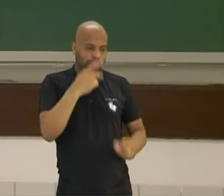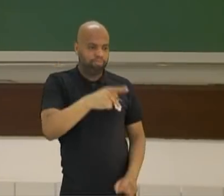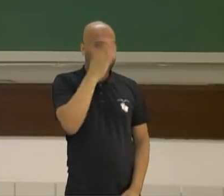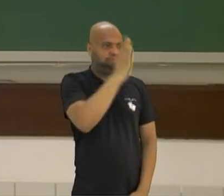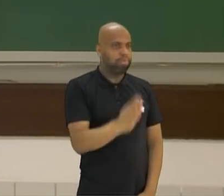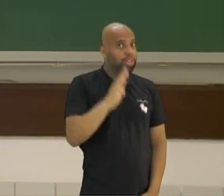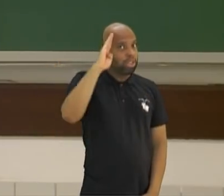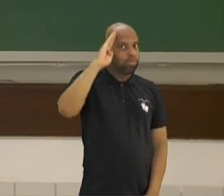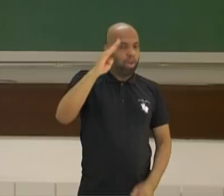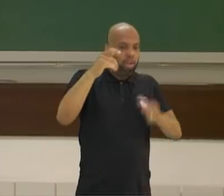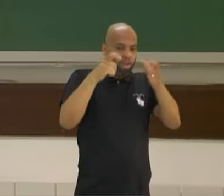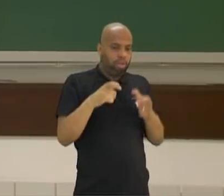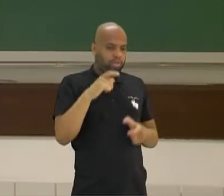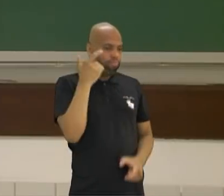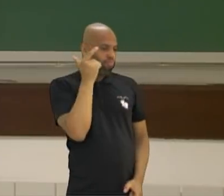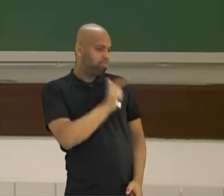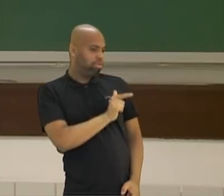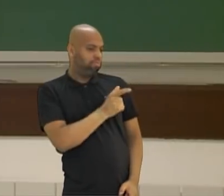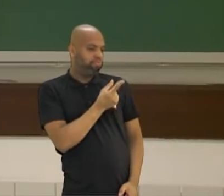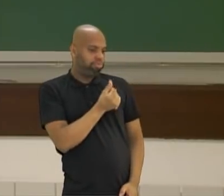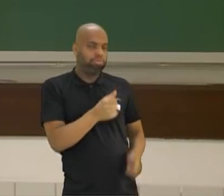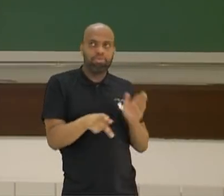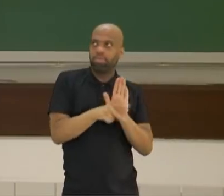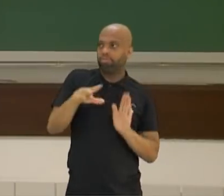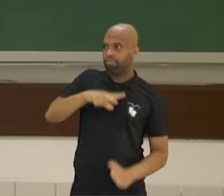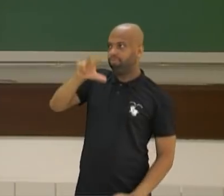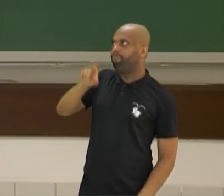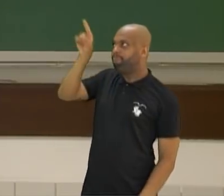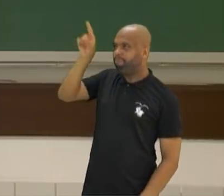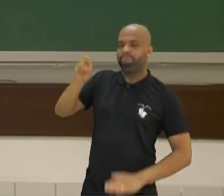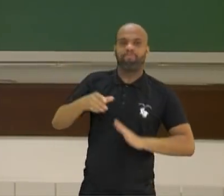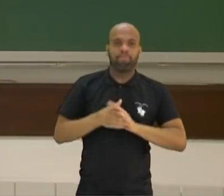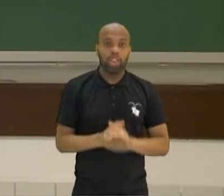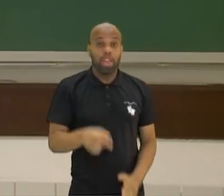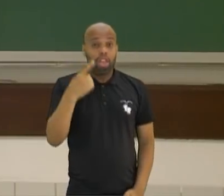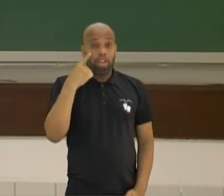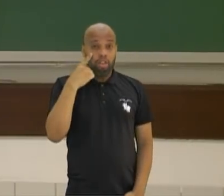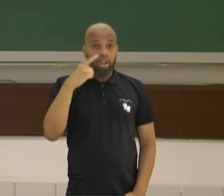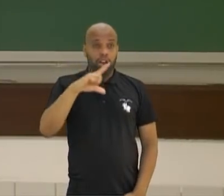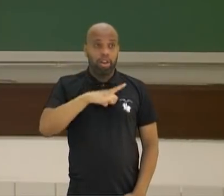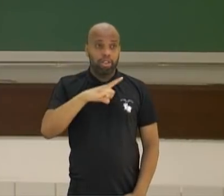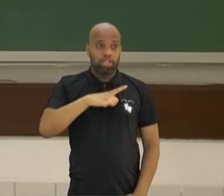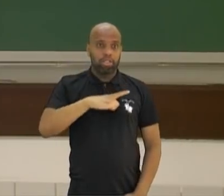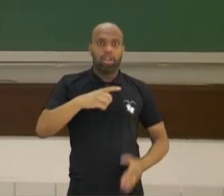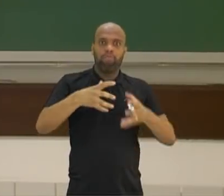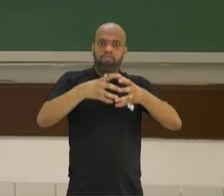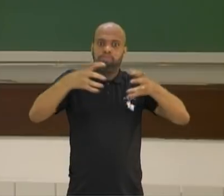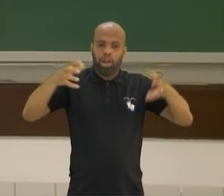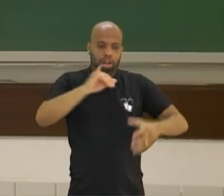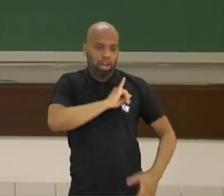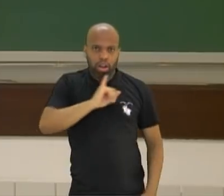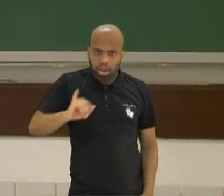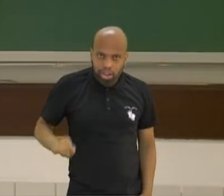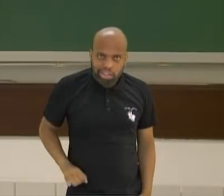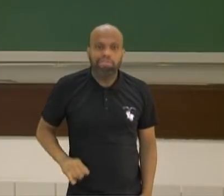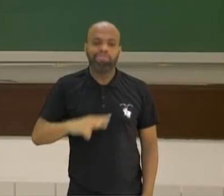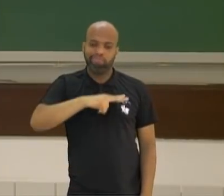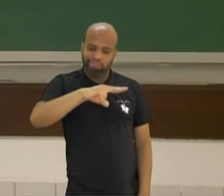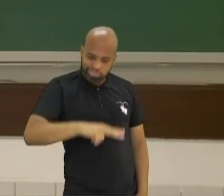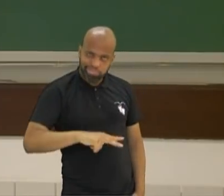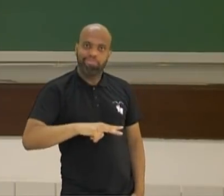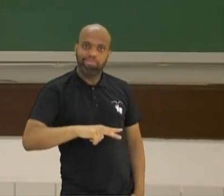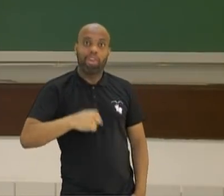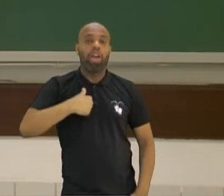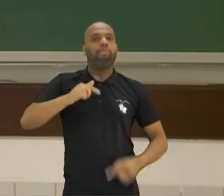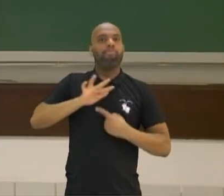a principal fonte de renda para Portugal. Então, olha a dimensão que já tinha esse império português. Aqui,